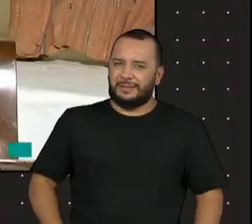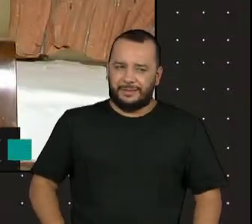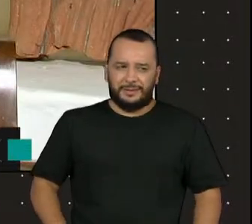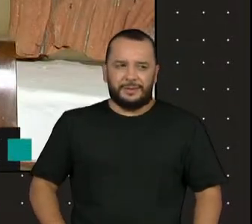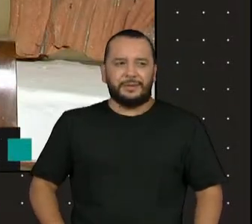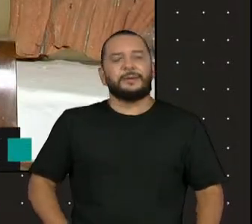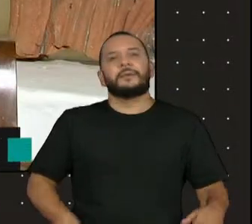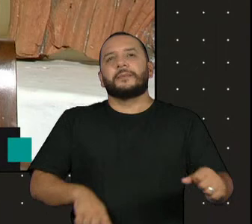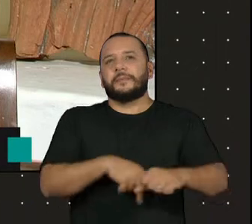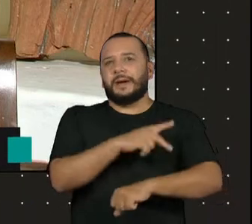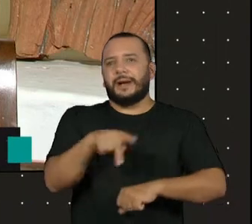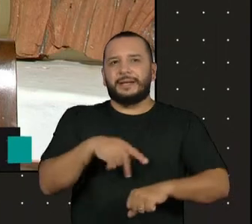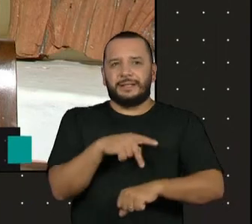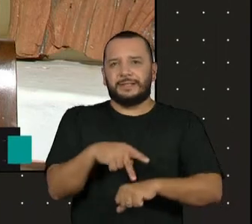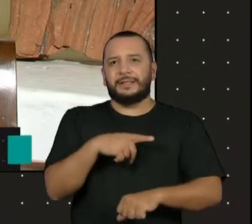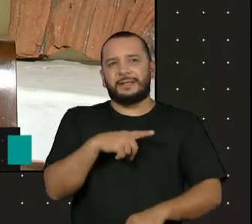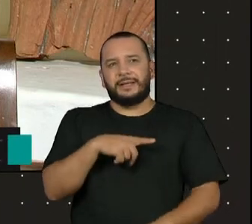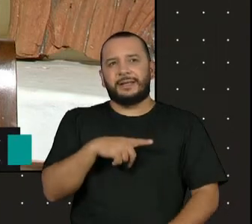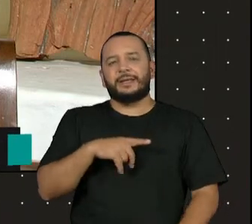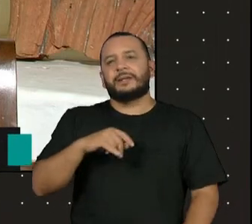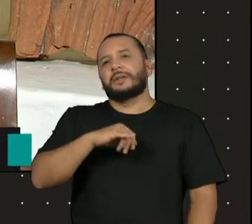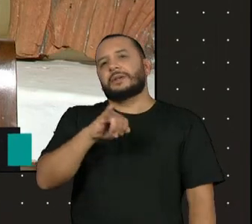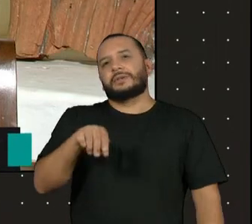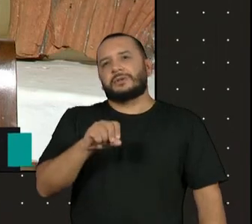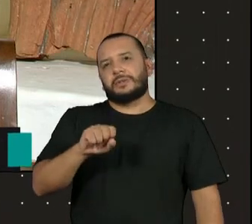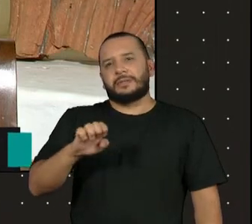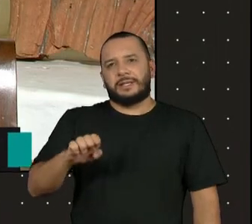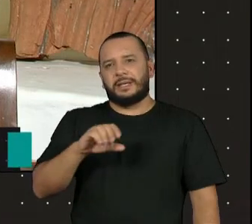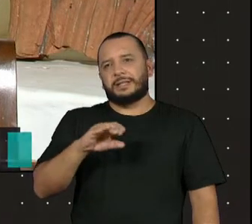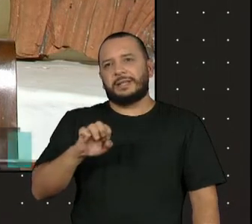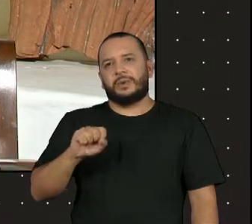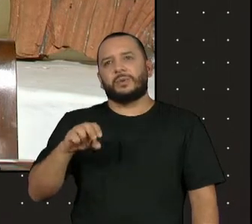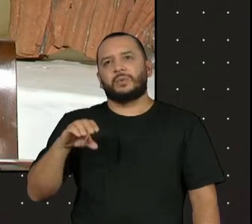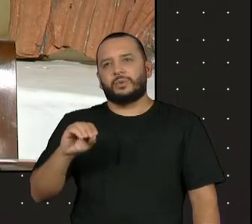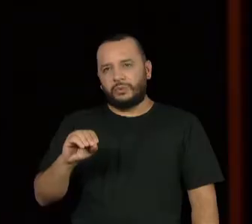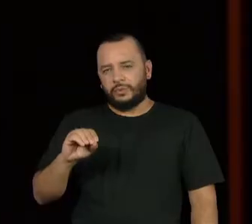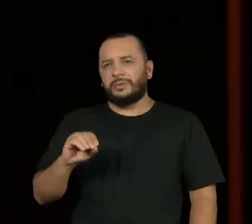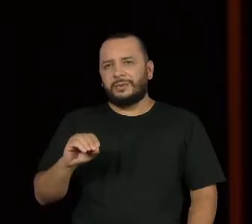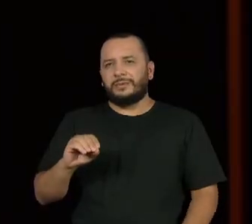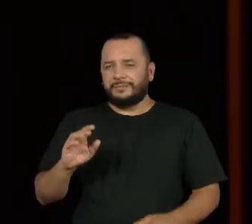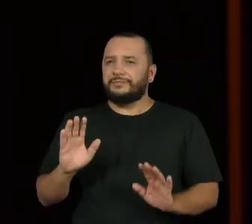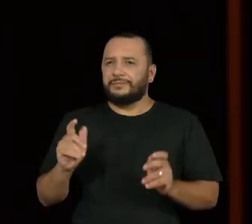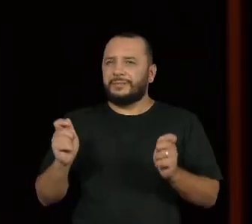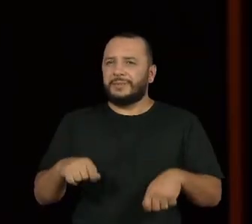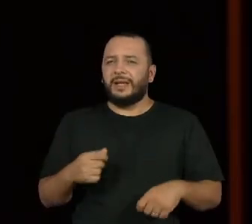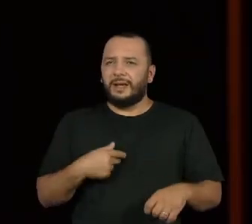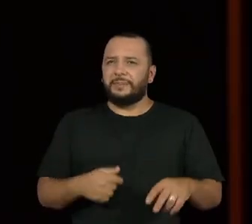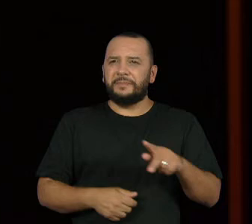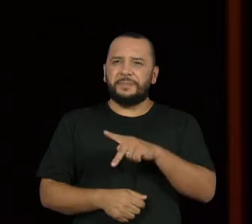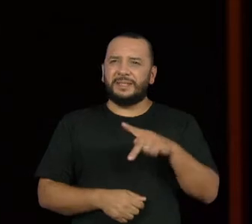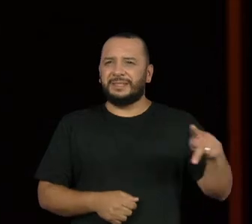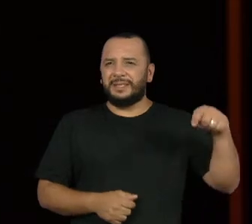país que tem o Zé Celso, pode ter na presidência da República um Bolsonaro.